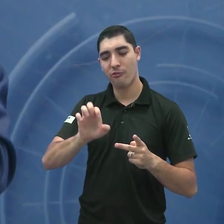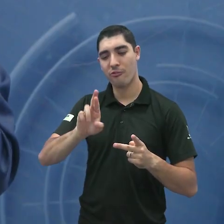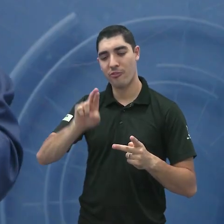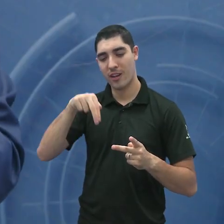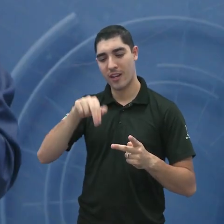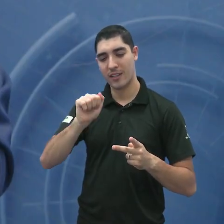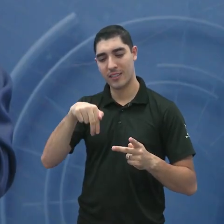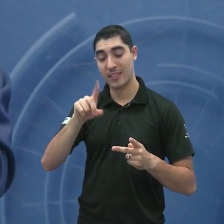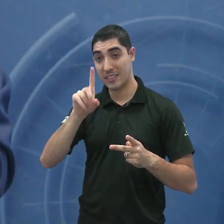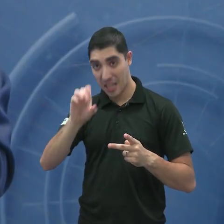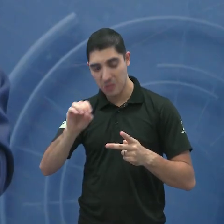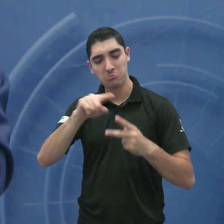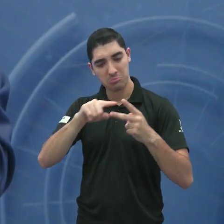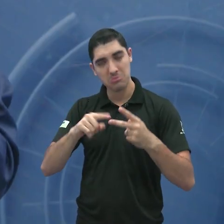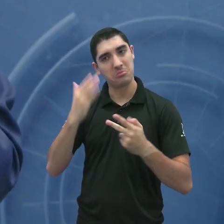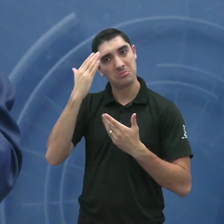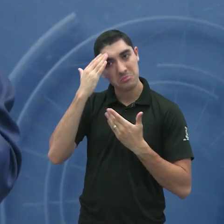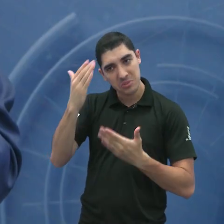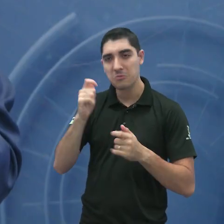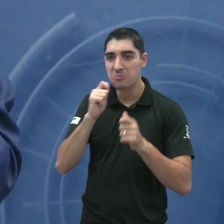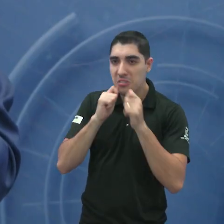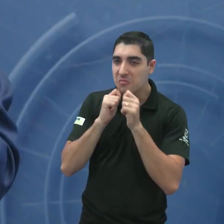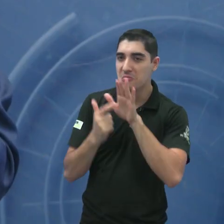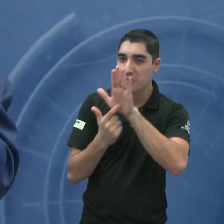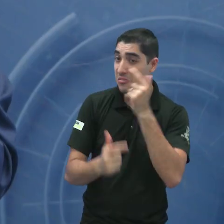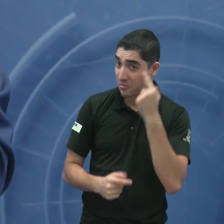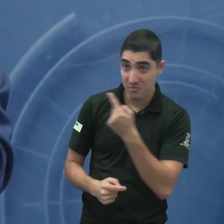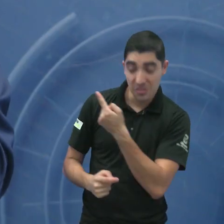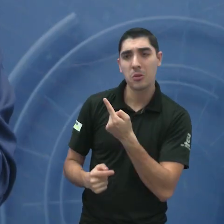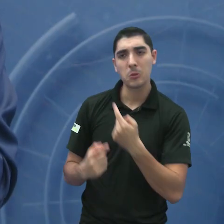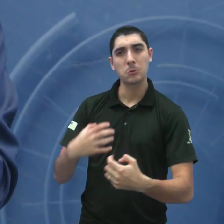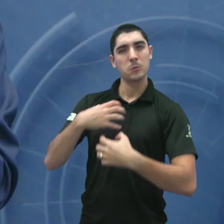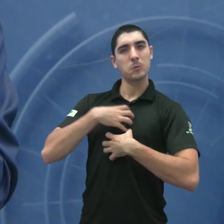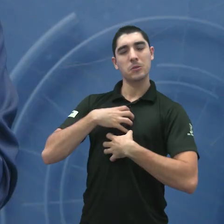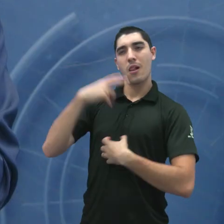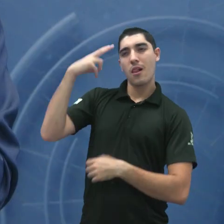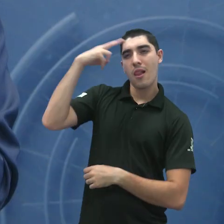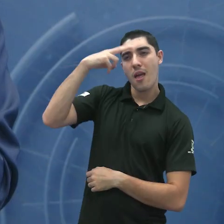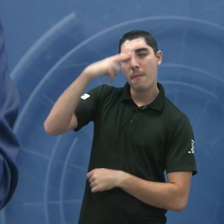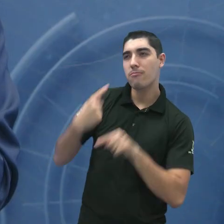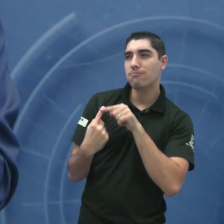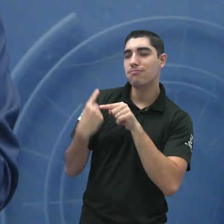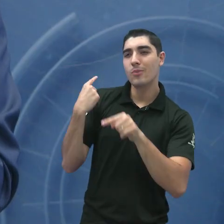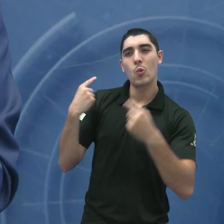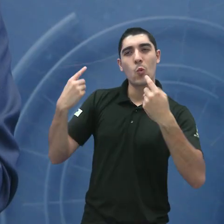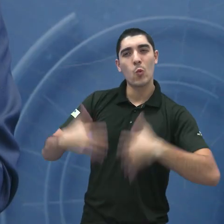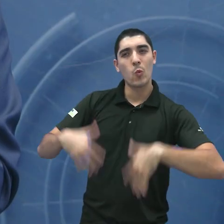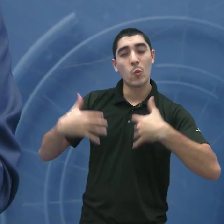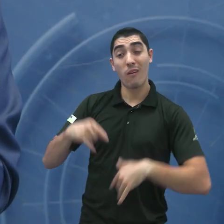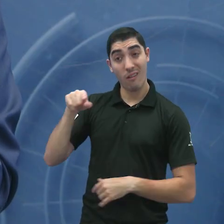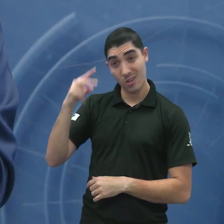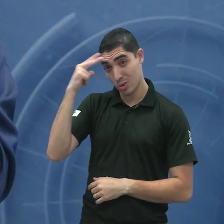que arrasaram muito nessa reportagem, trazendo pra gente, né, uma nostalgia, né, gente? Ela falou dessa história